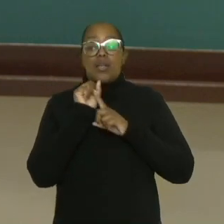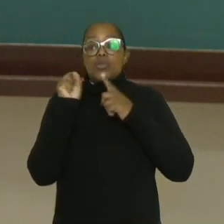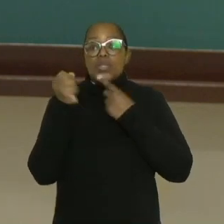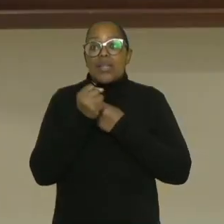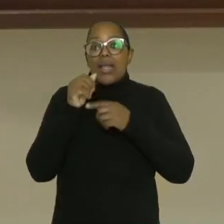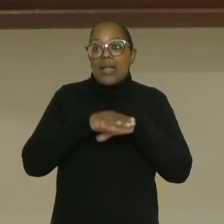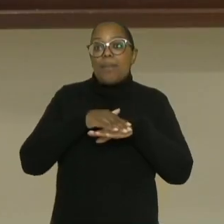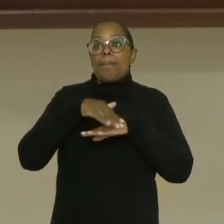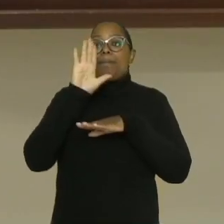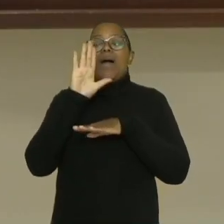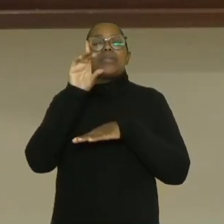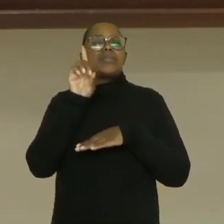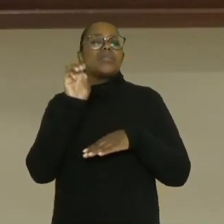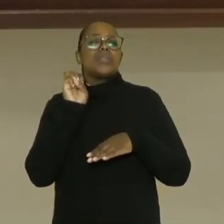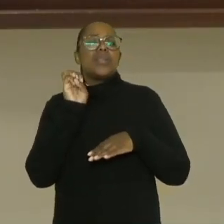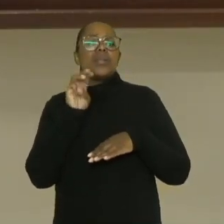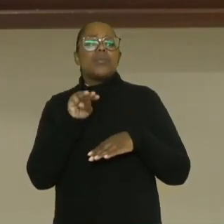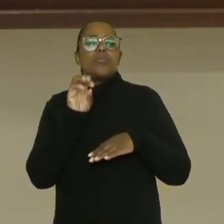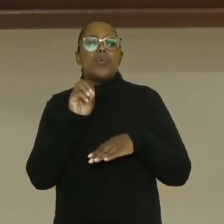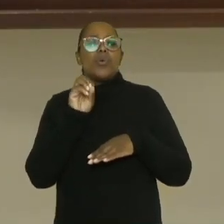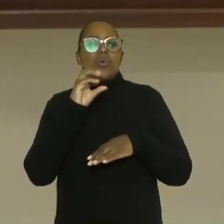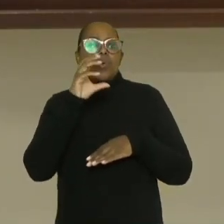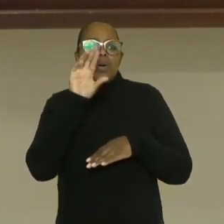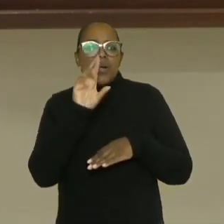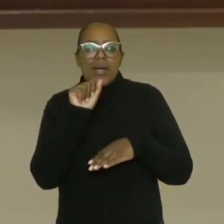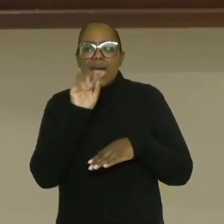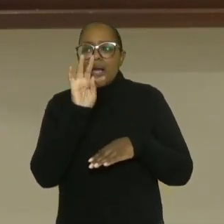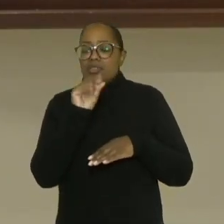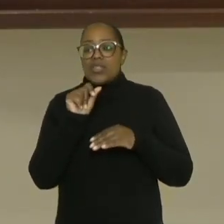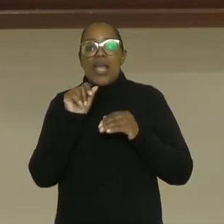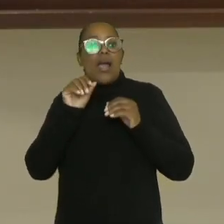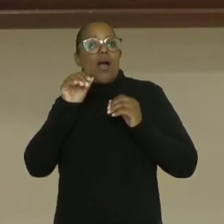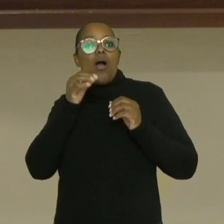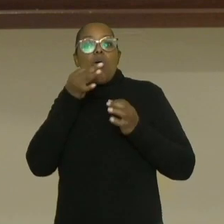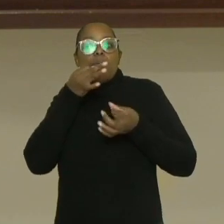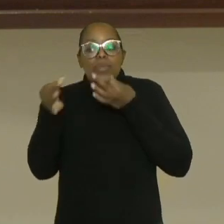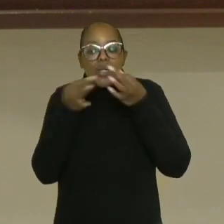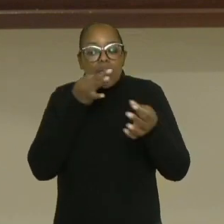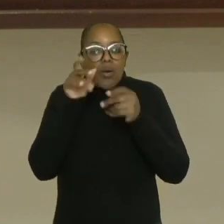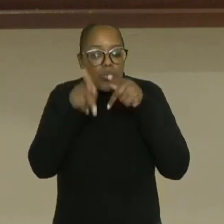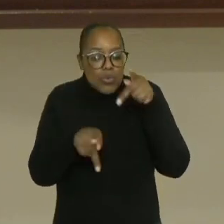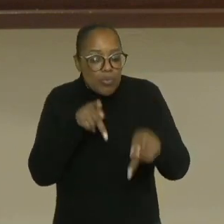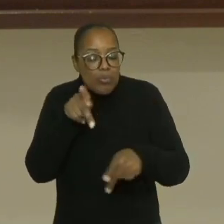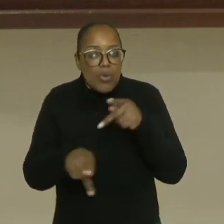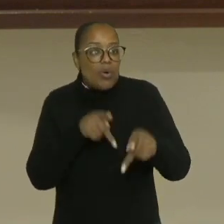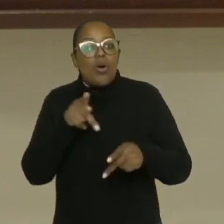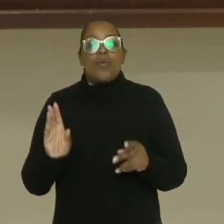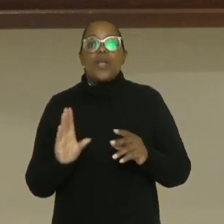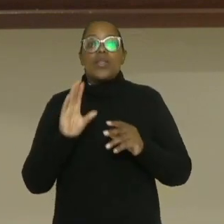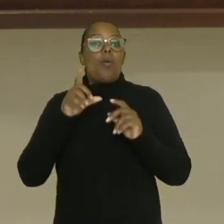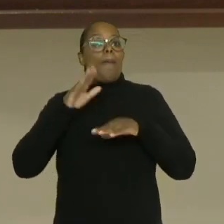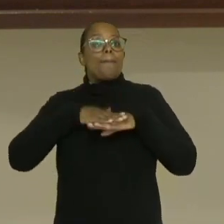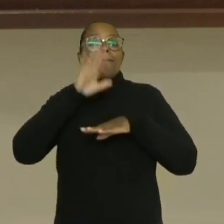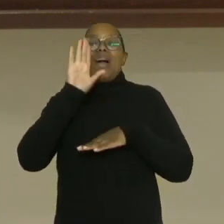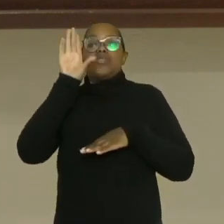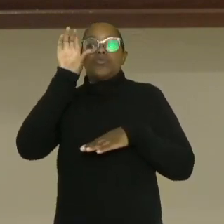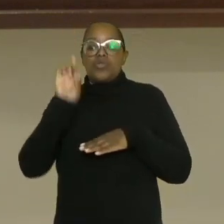Se democracia é a participação do povo, quanto mais direitos nós temos dentro dessa sociedade,